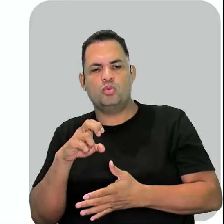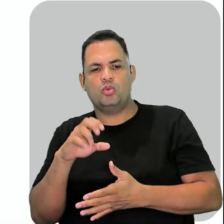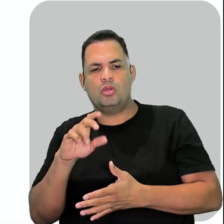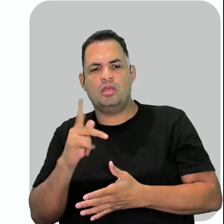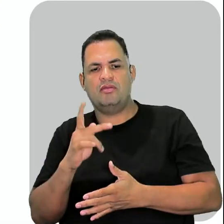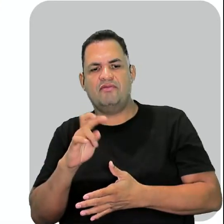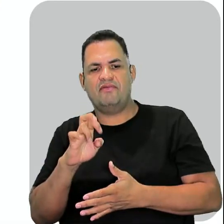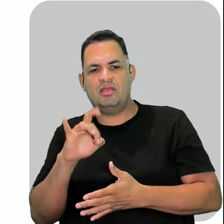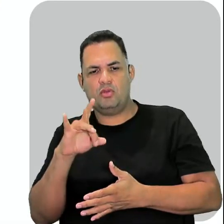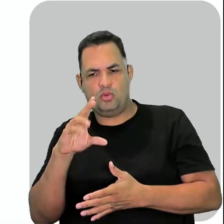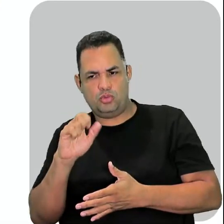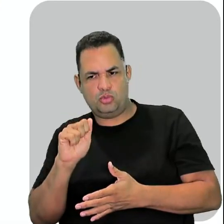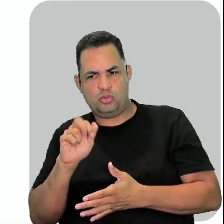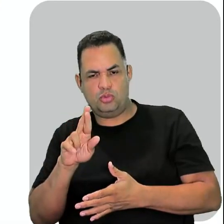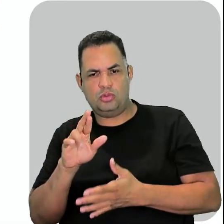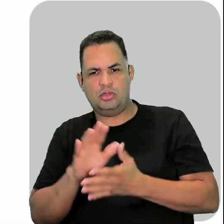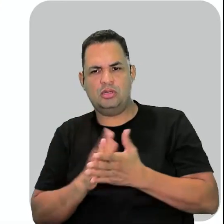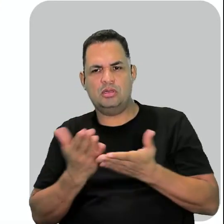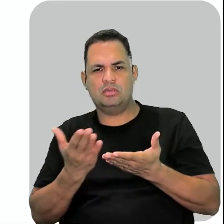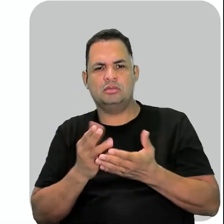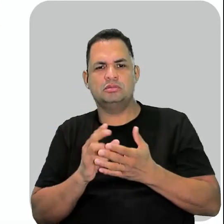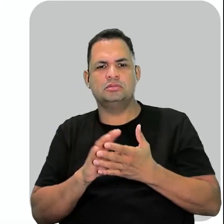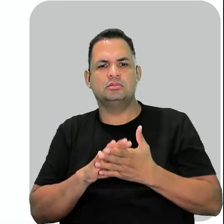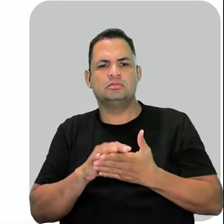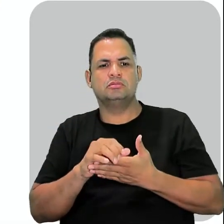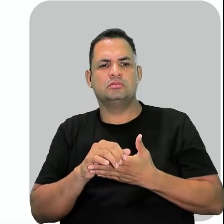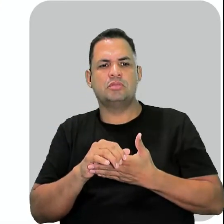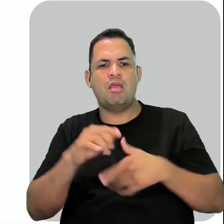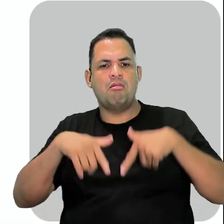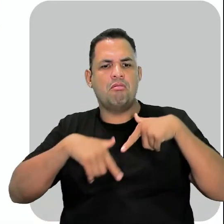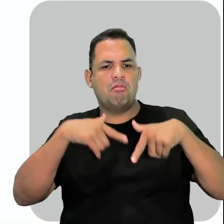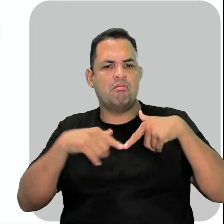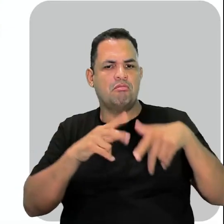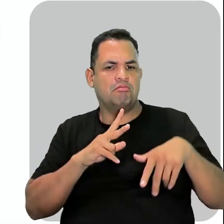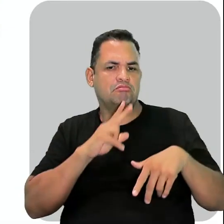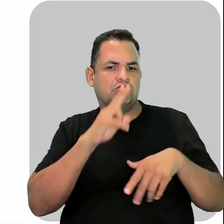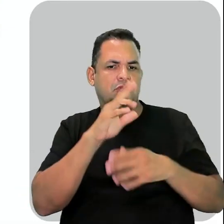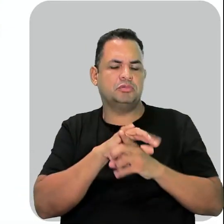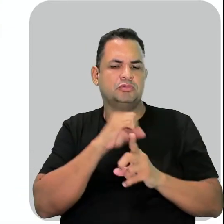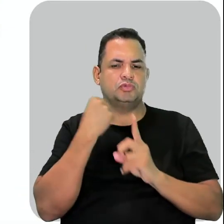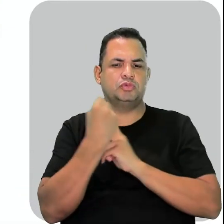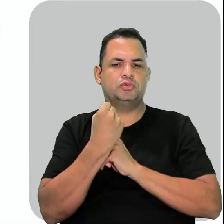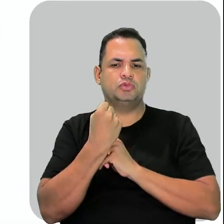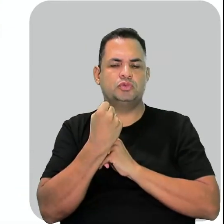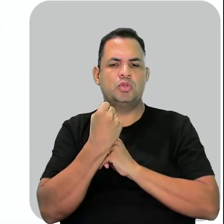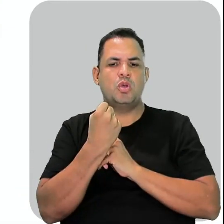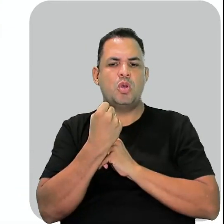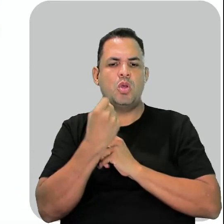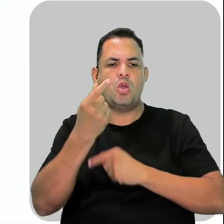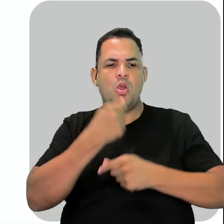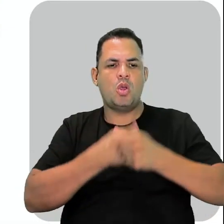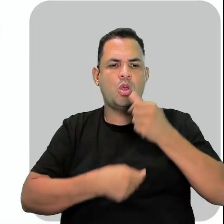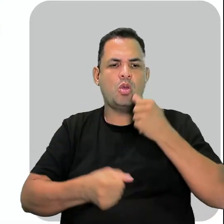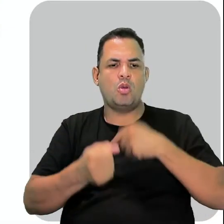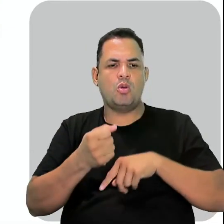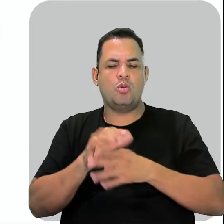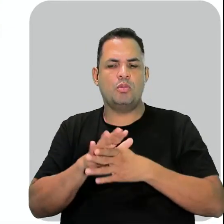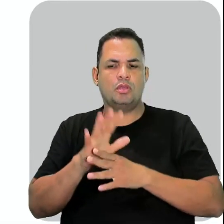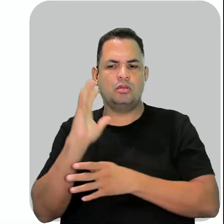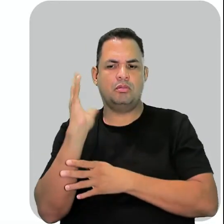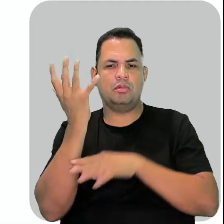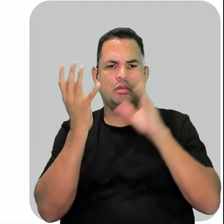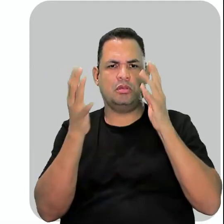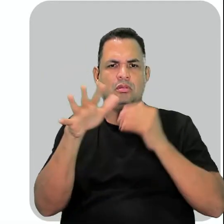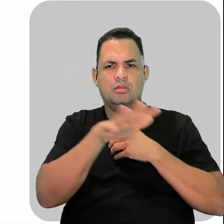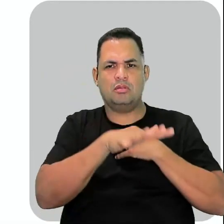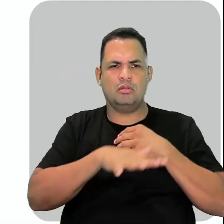é a cultura da seringa, é uma atividade com forte apelo socioeconômico e ambiental.